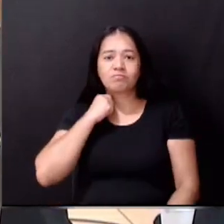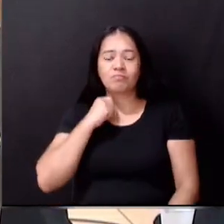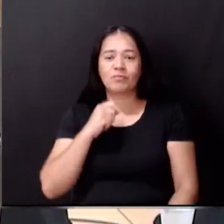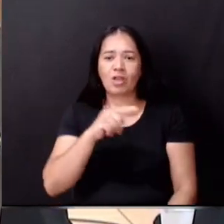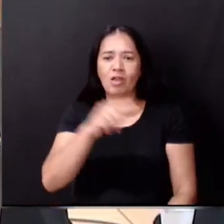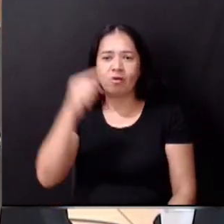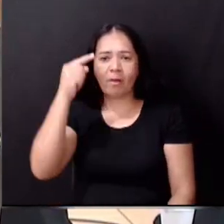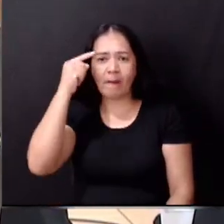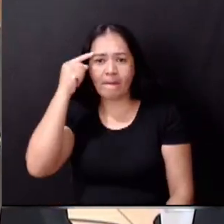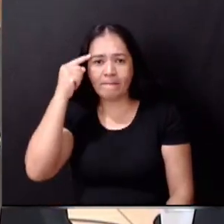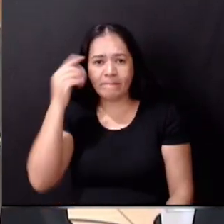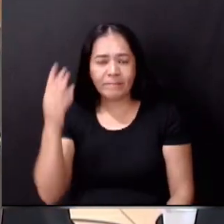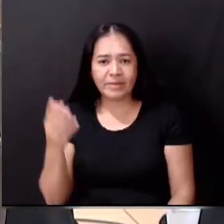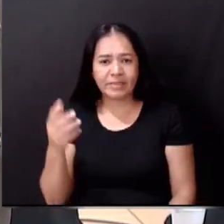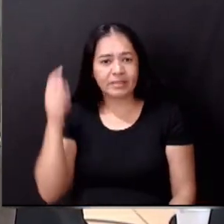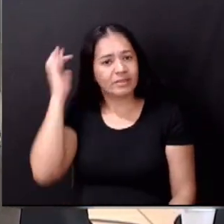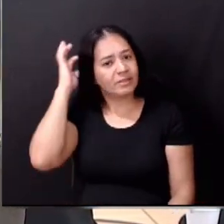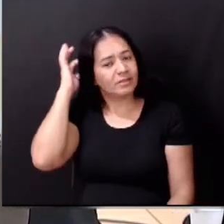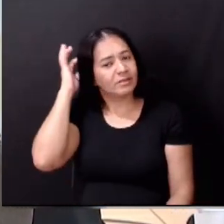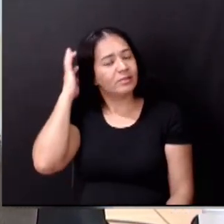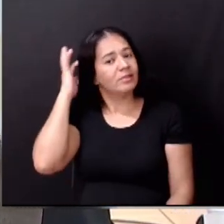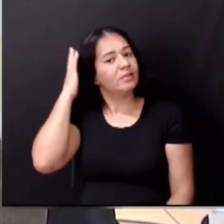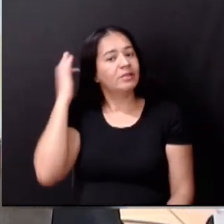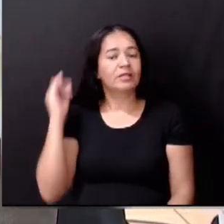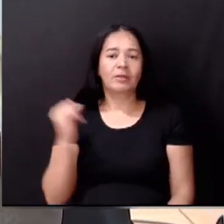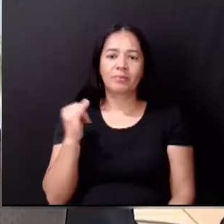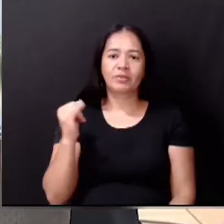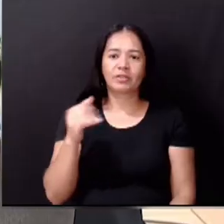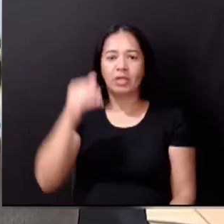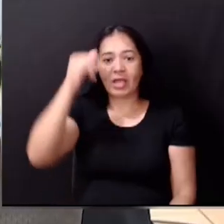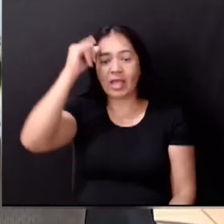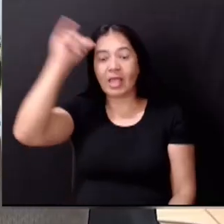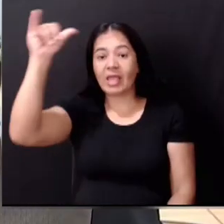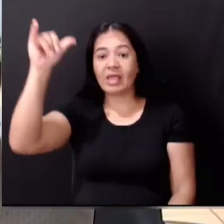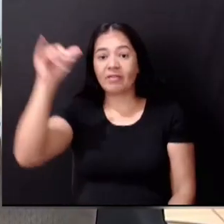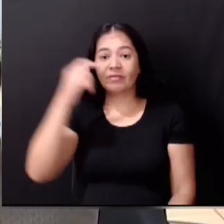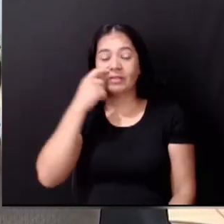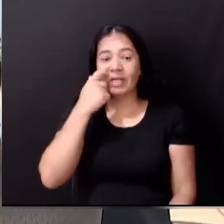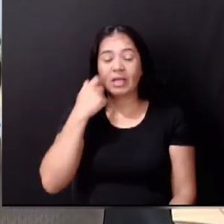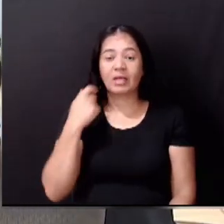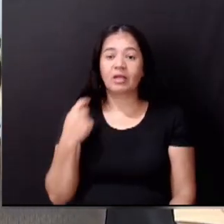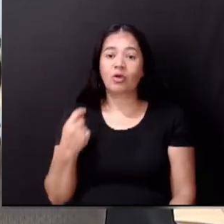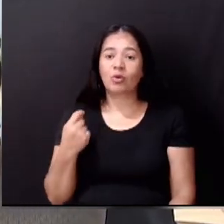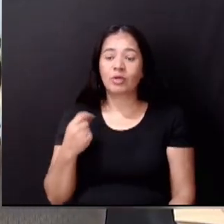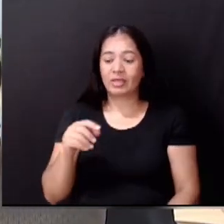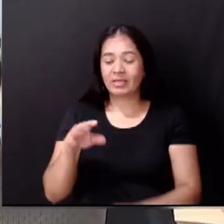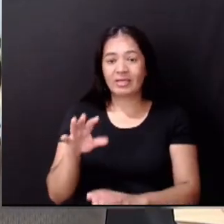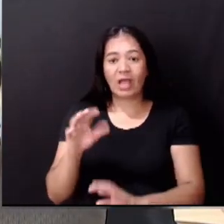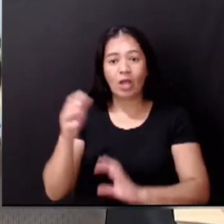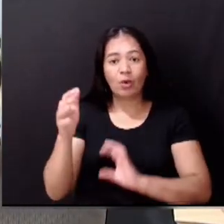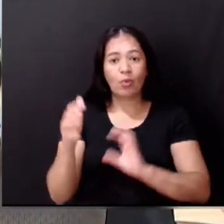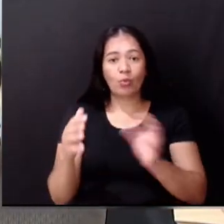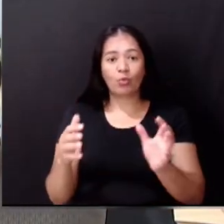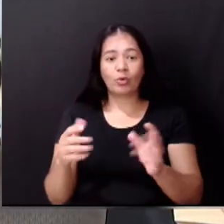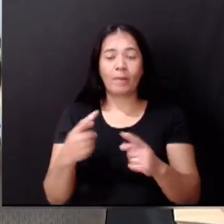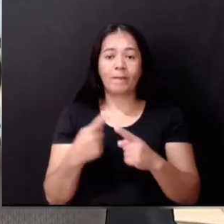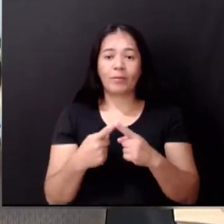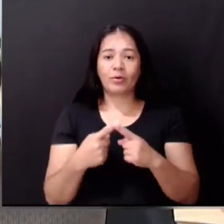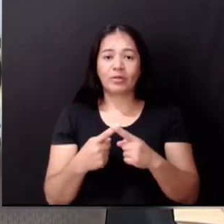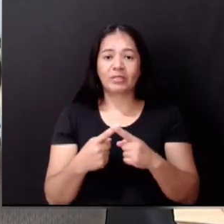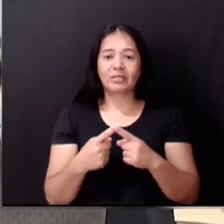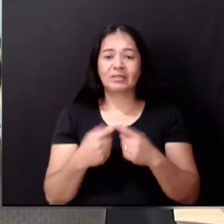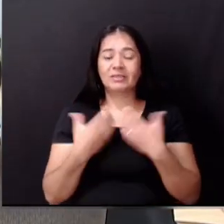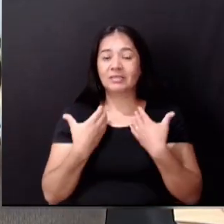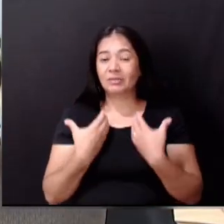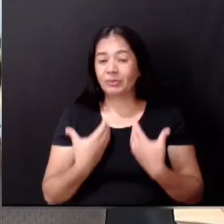mais importante é prevenir, para evitar que aquilo aconteça, porque é um desgaste para a criança,